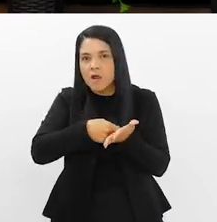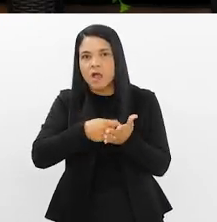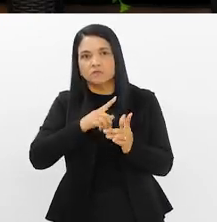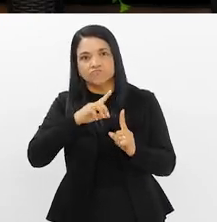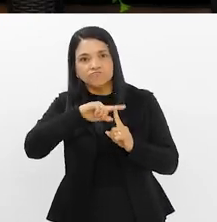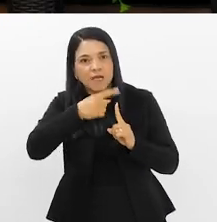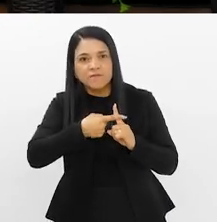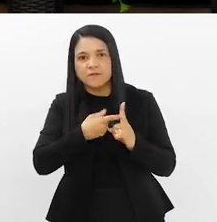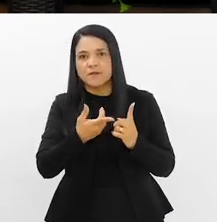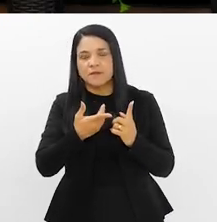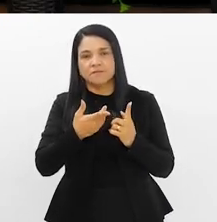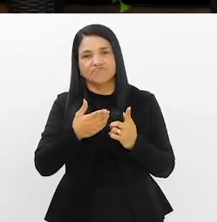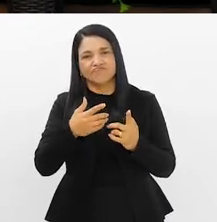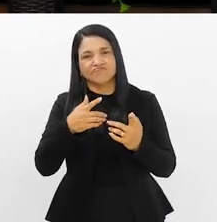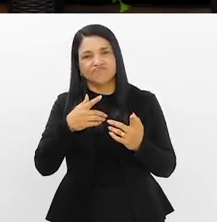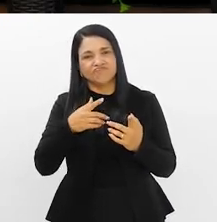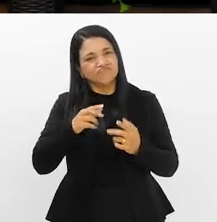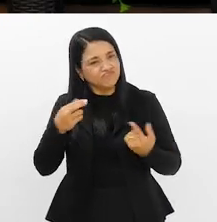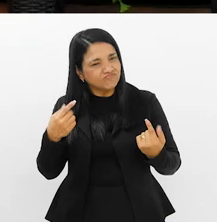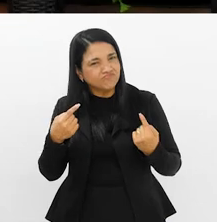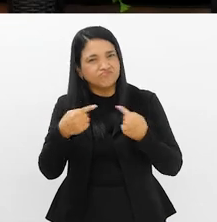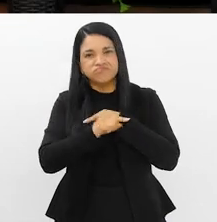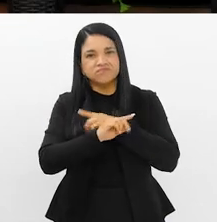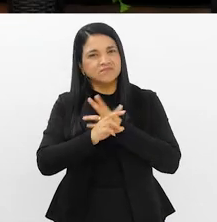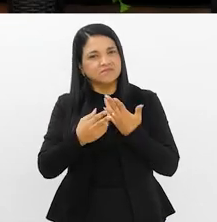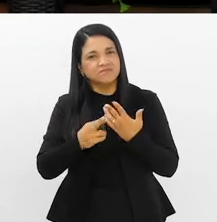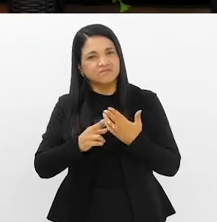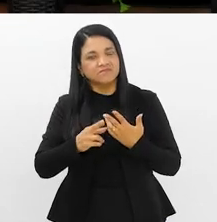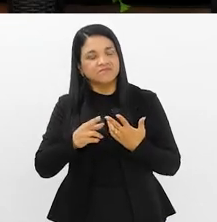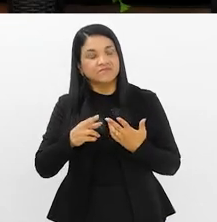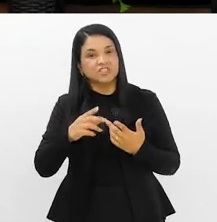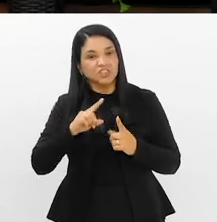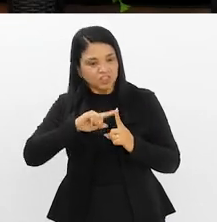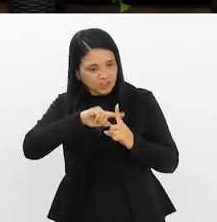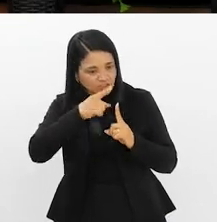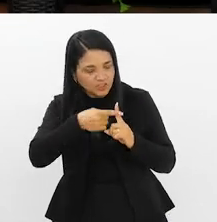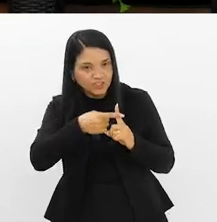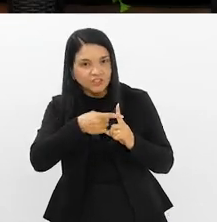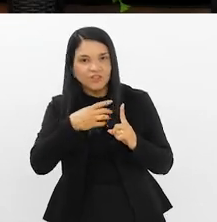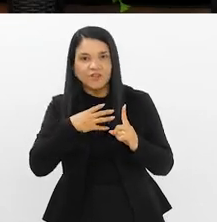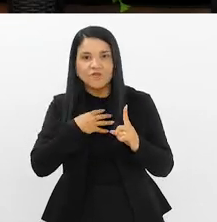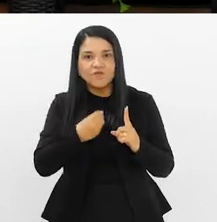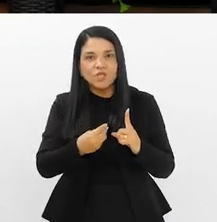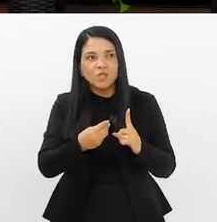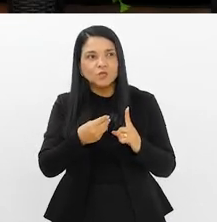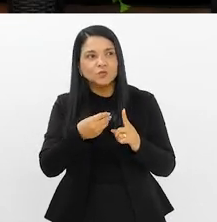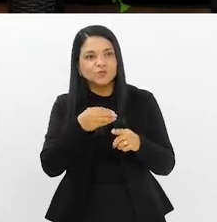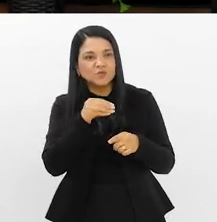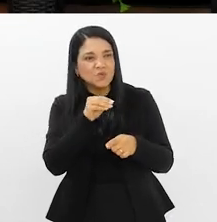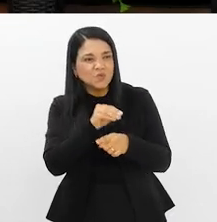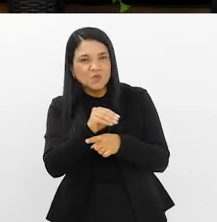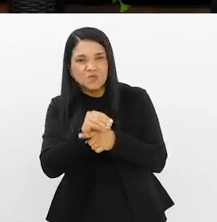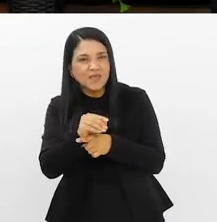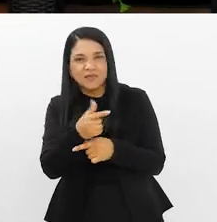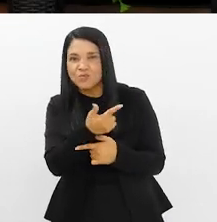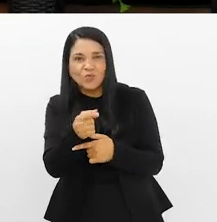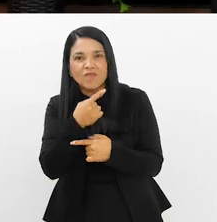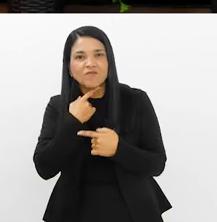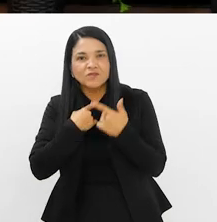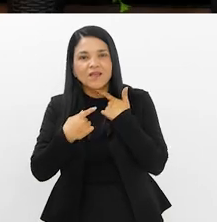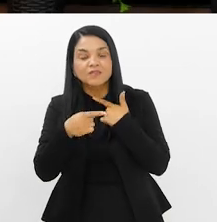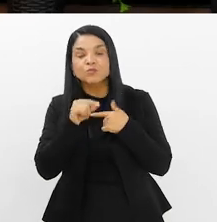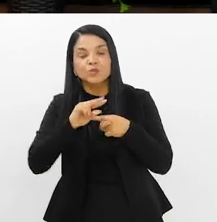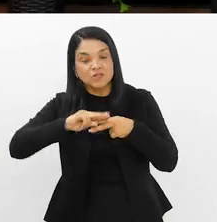mãe? Não faz sentido. E gerar um filho e criar um filho sem vontade, quais são as consequências